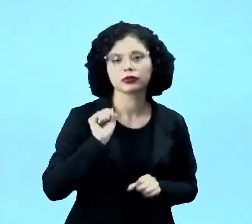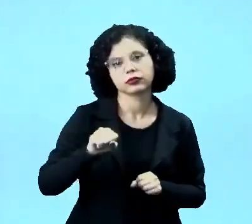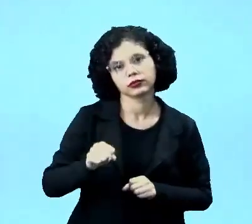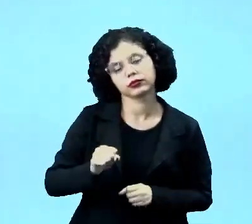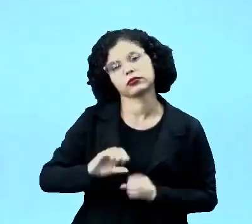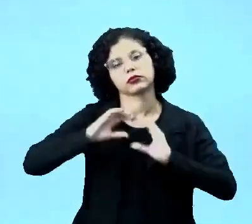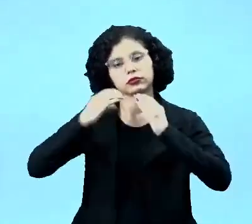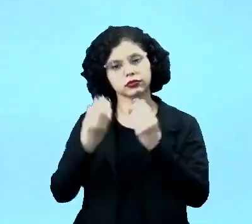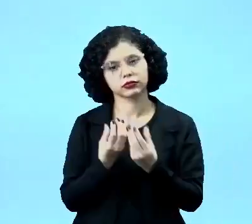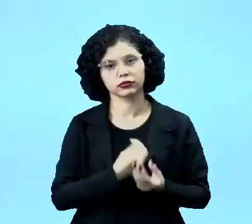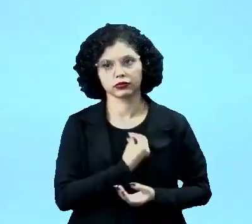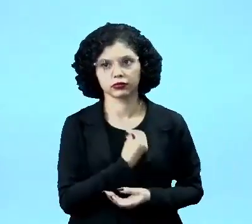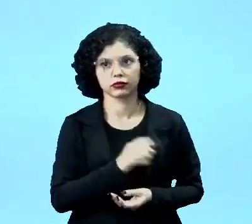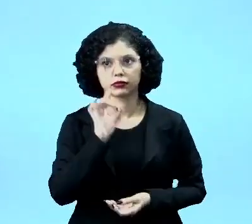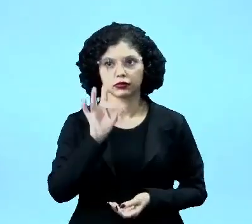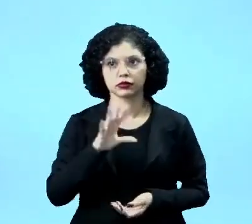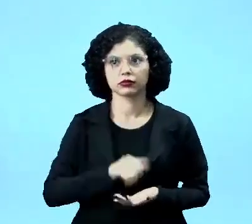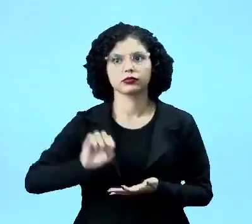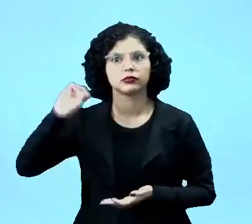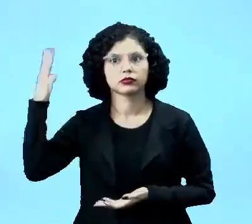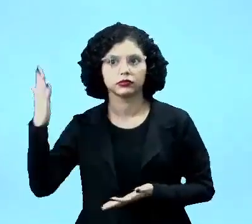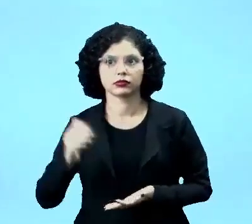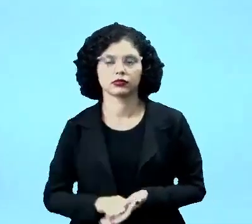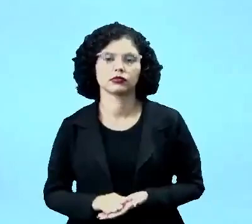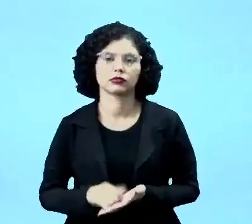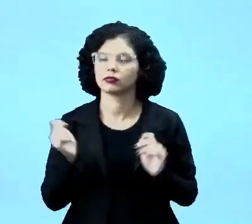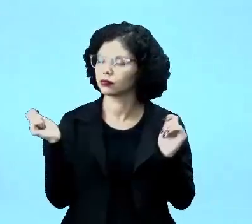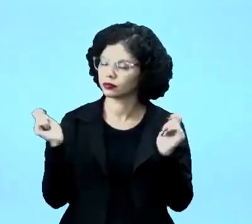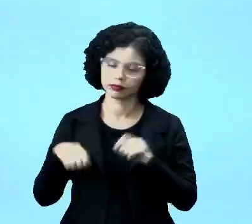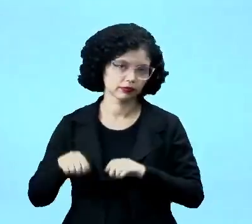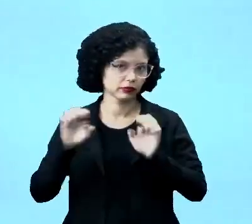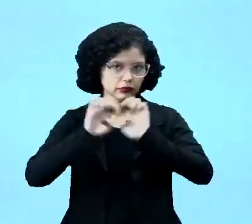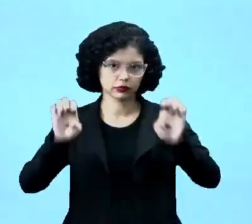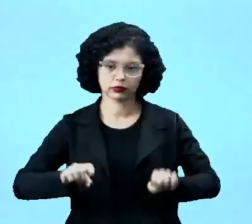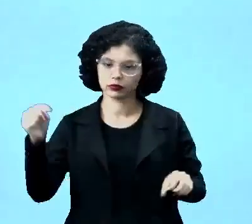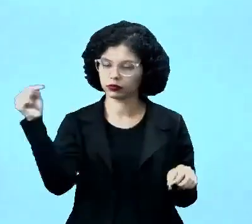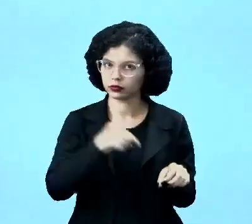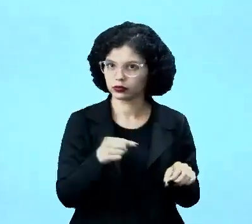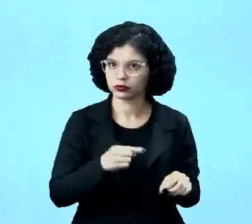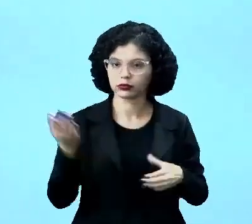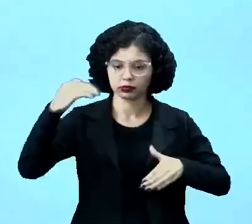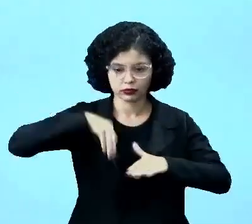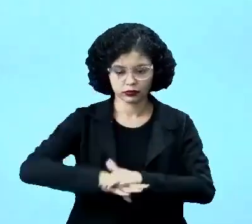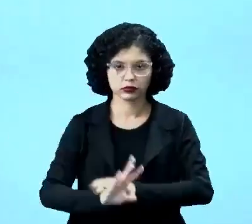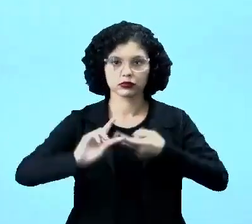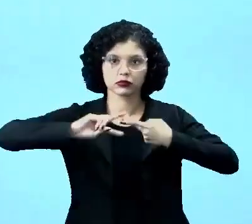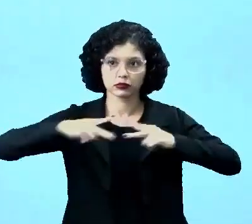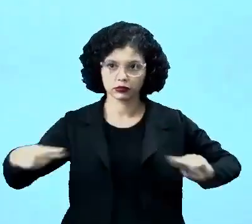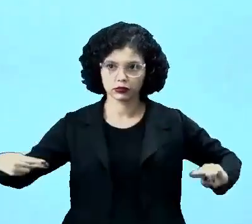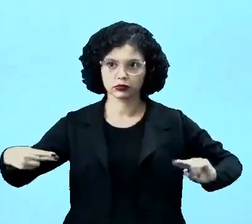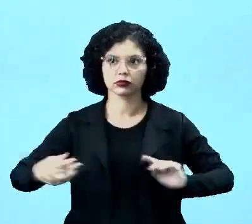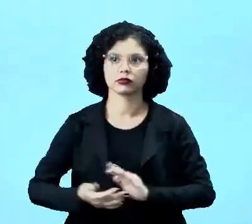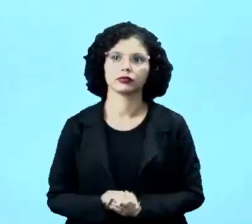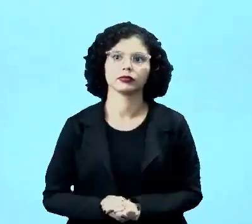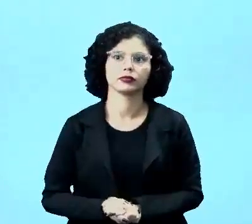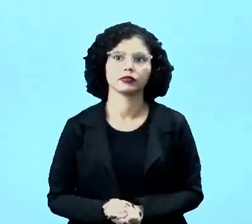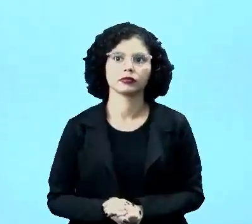também são seres vivos, só que no caso não possuem a estrutura do núcleo para armazenar o material